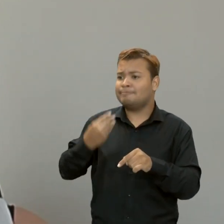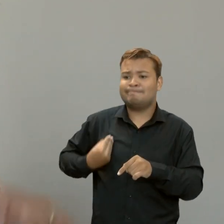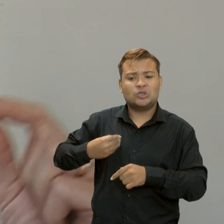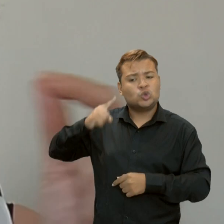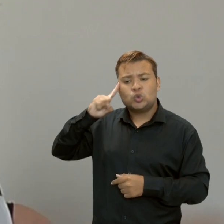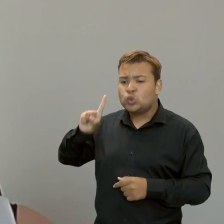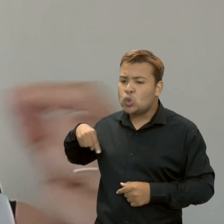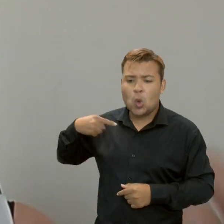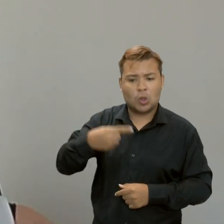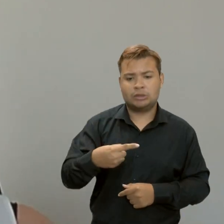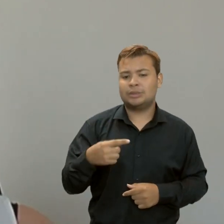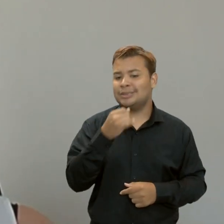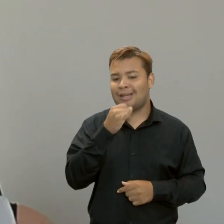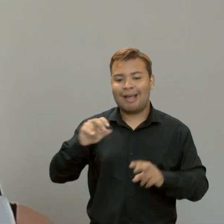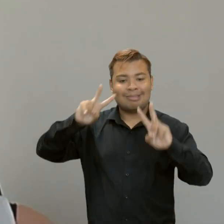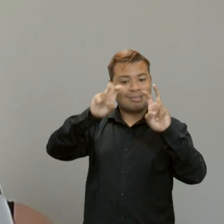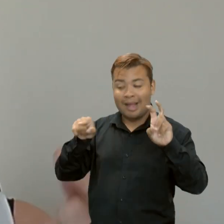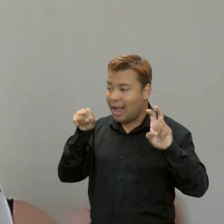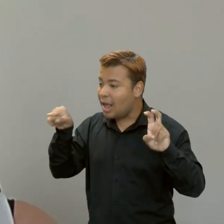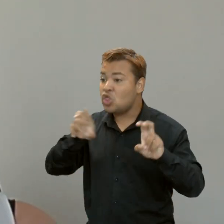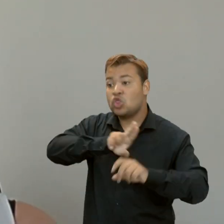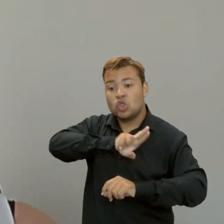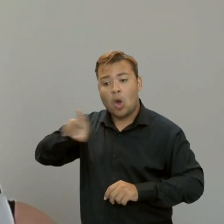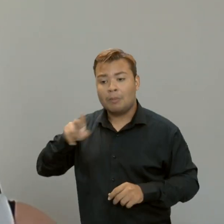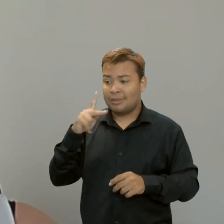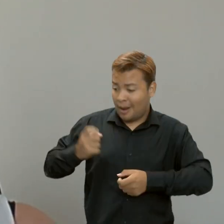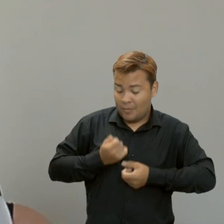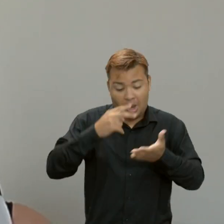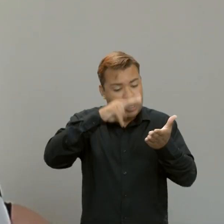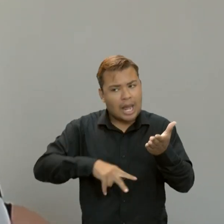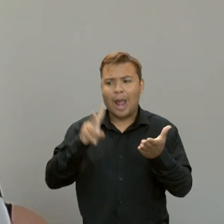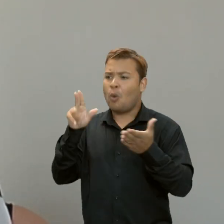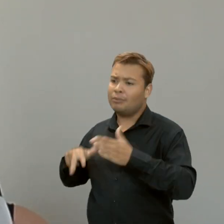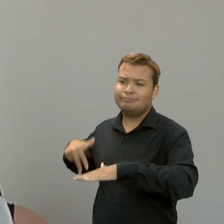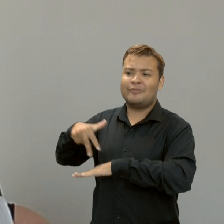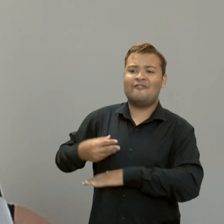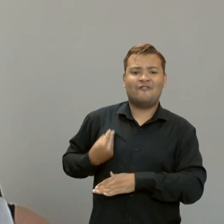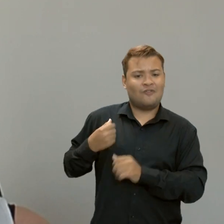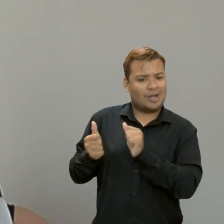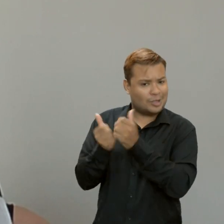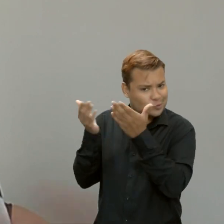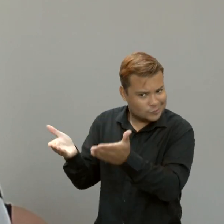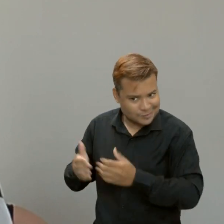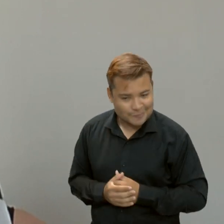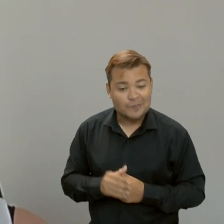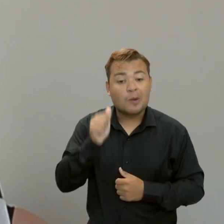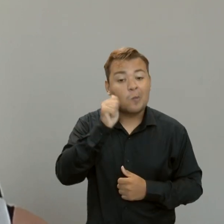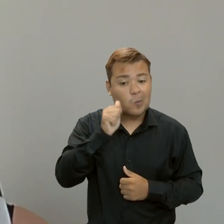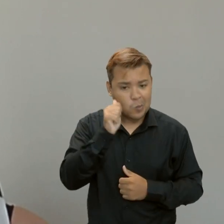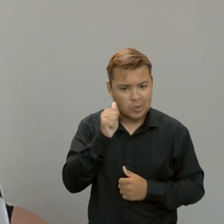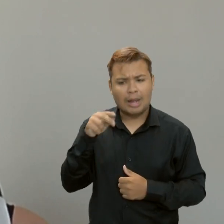que a gente pronunciar o nome dela e ler um de seus poemas. Não é? A Natália está certíssima, a maturidade